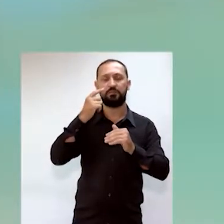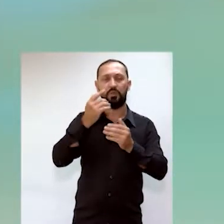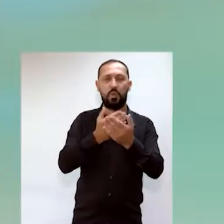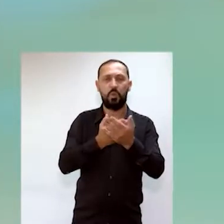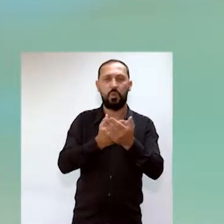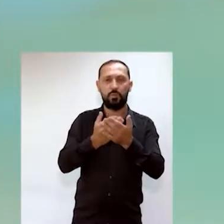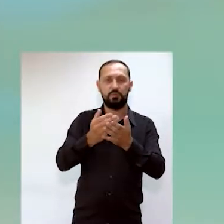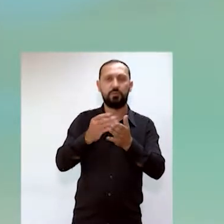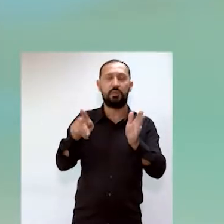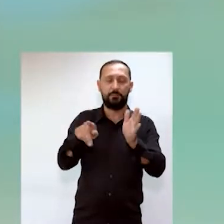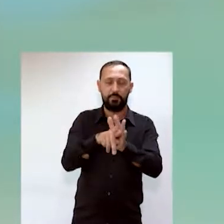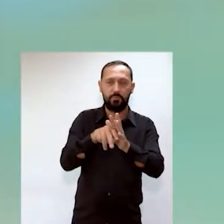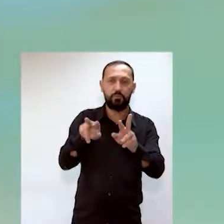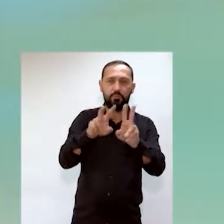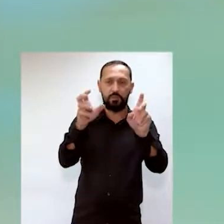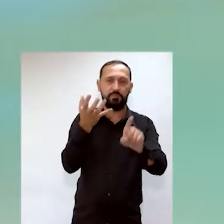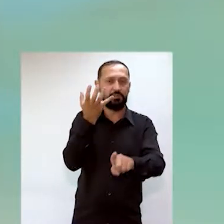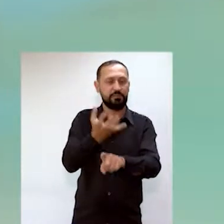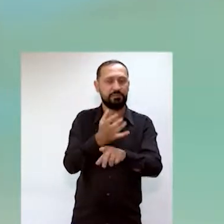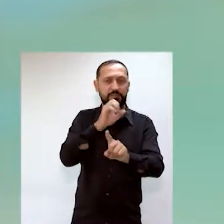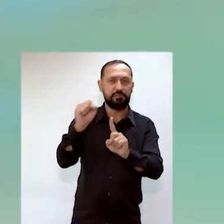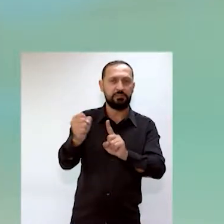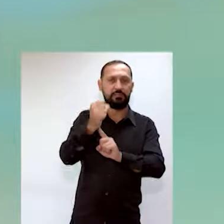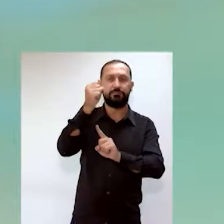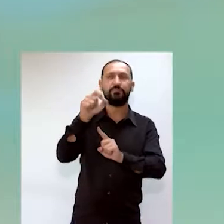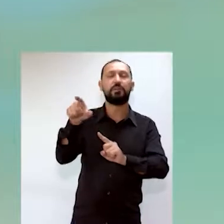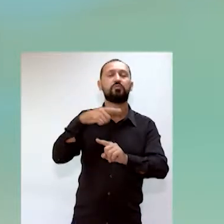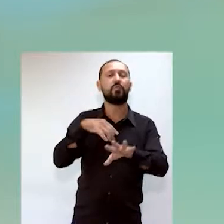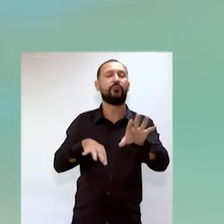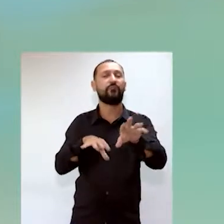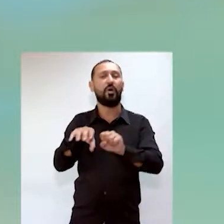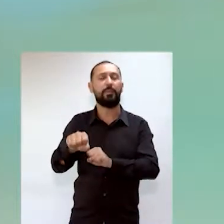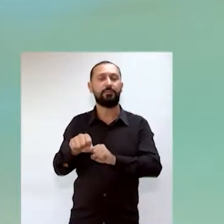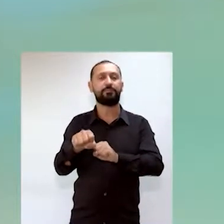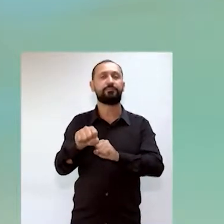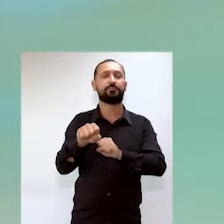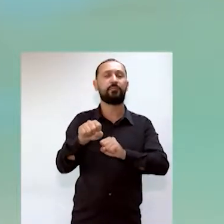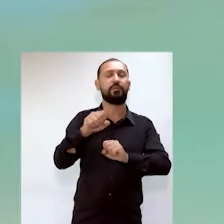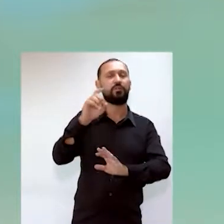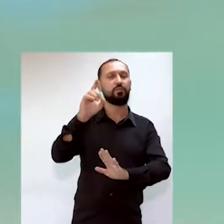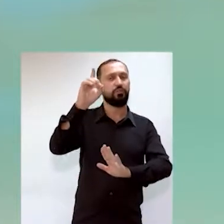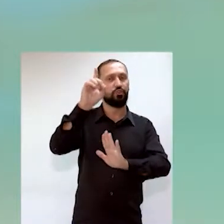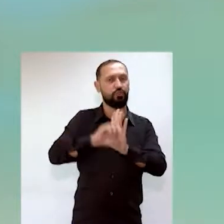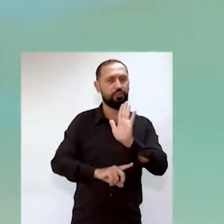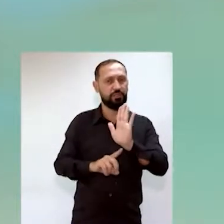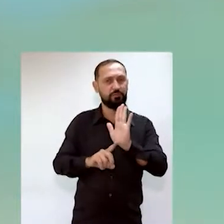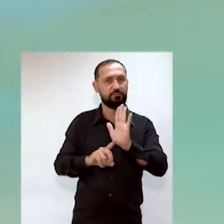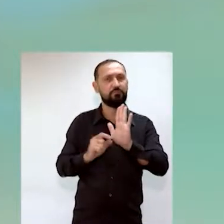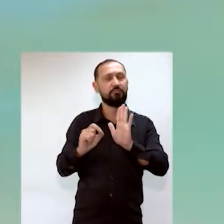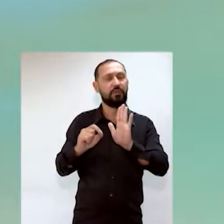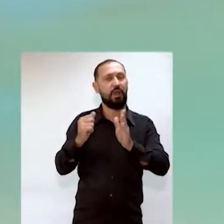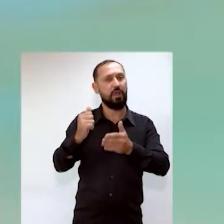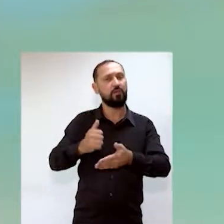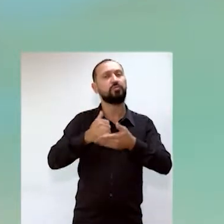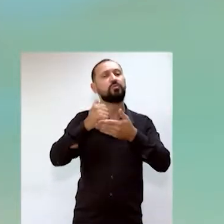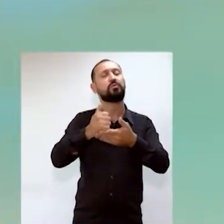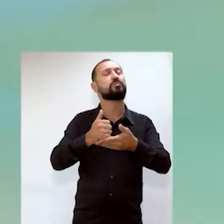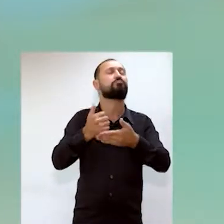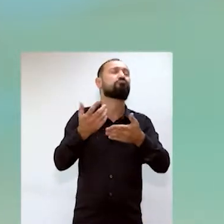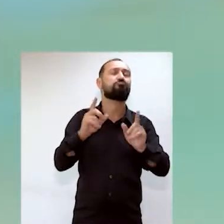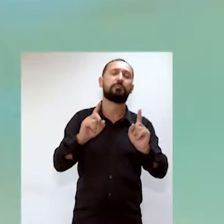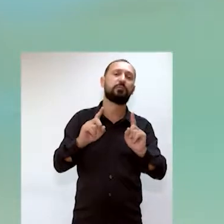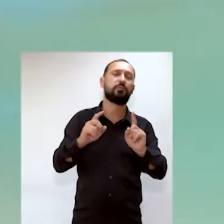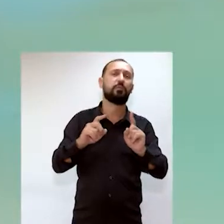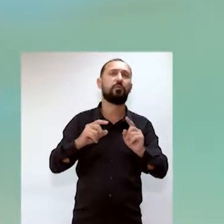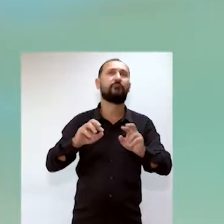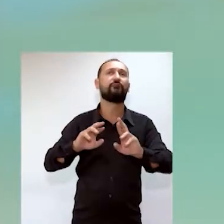vindo da própria Sociologia, né? Das Ciências Sociais. Você acha que a sua formação em Direito facilitou? Qual